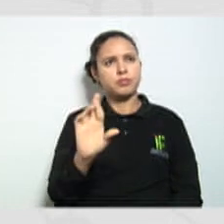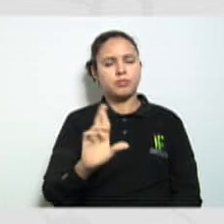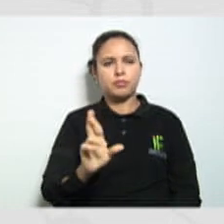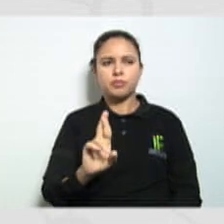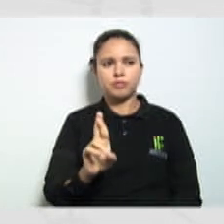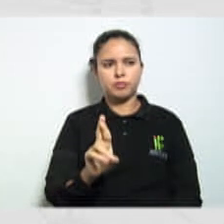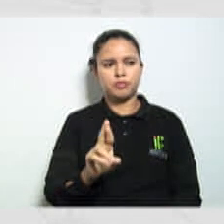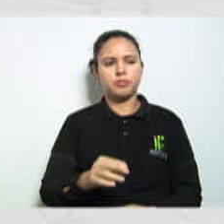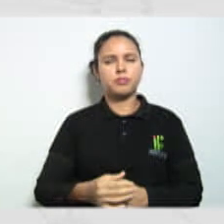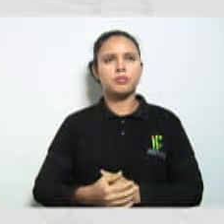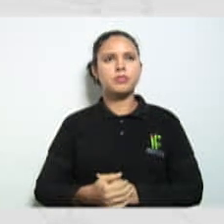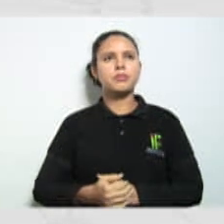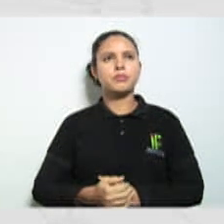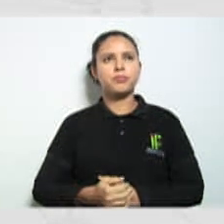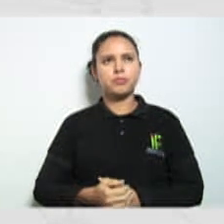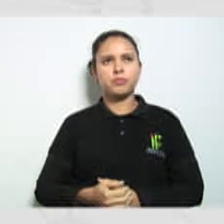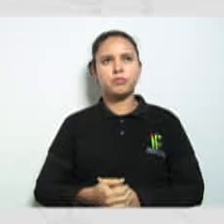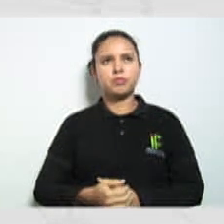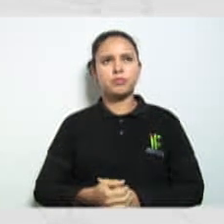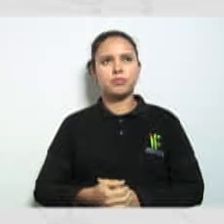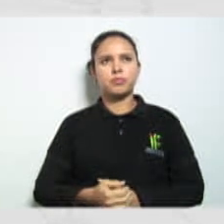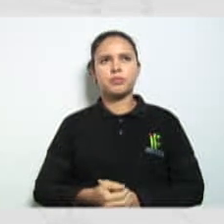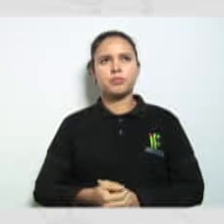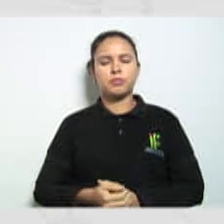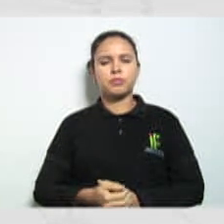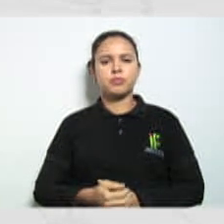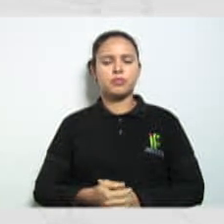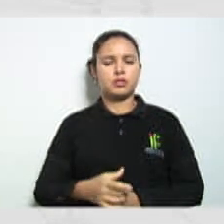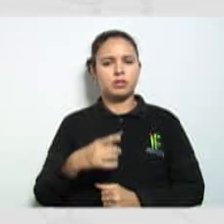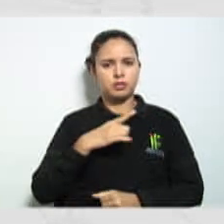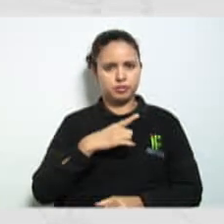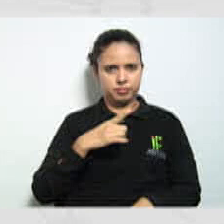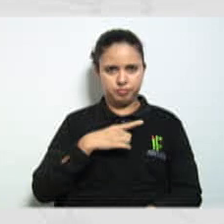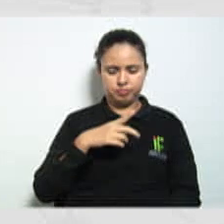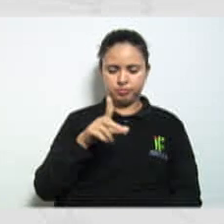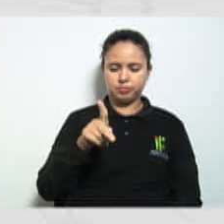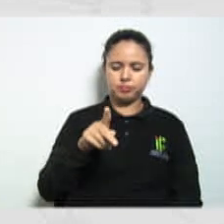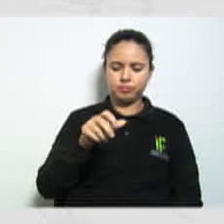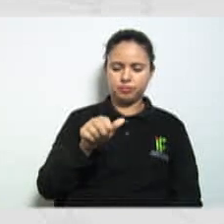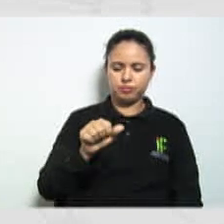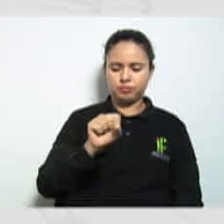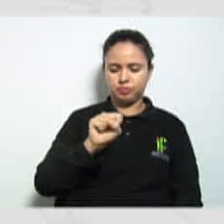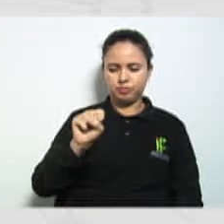R$5.000. Aí nós temos agora o passivo